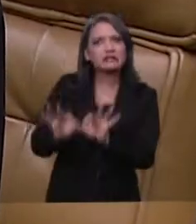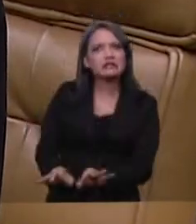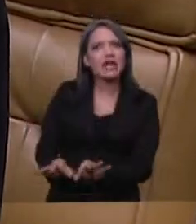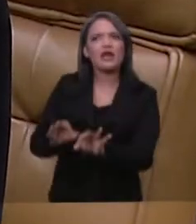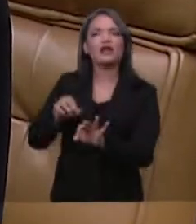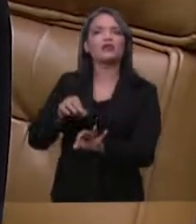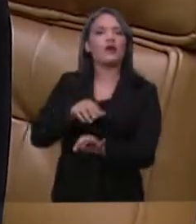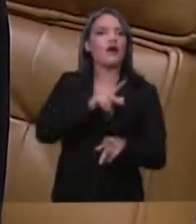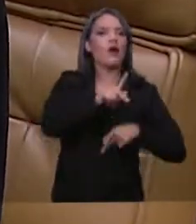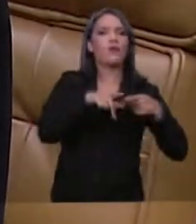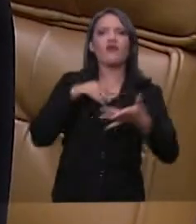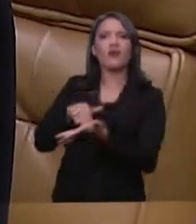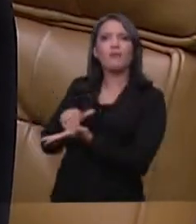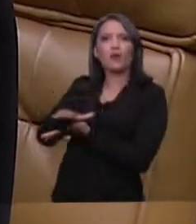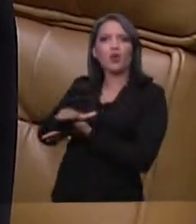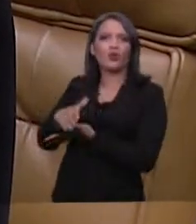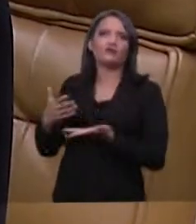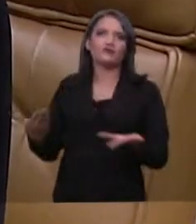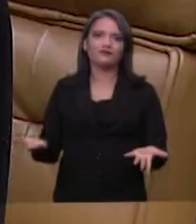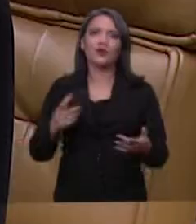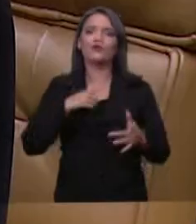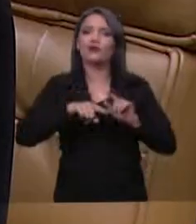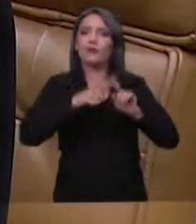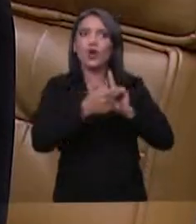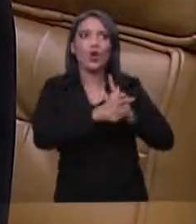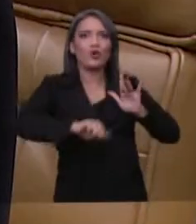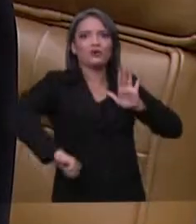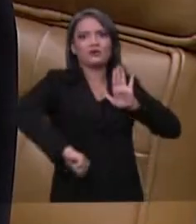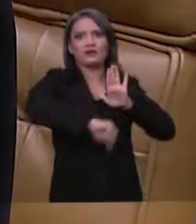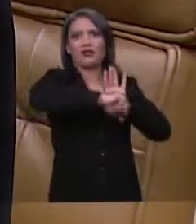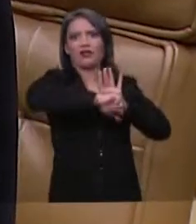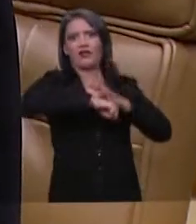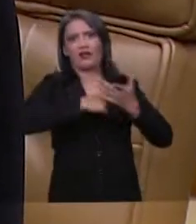Direito, além de outras práticas criminosas,